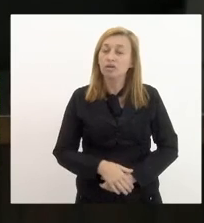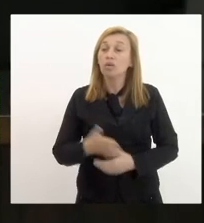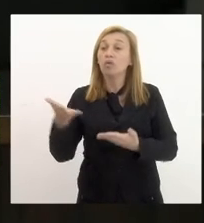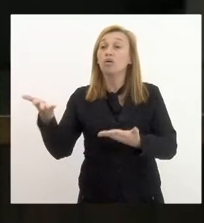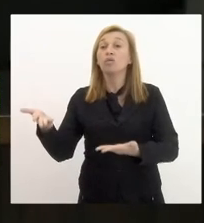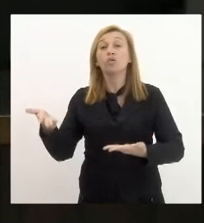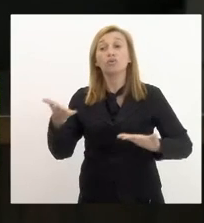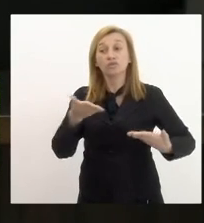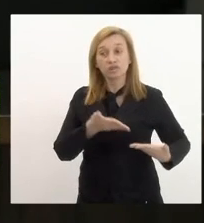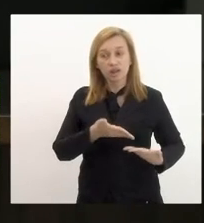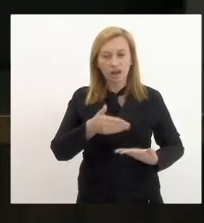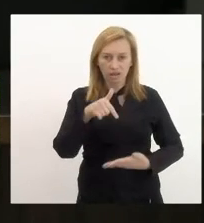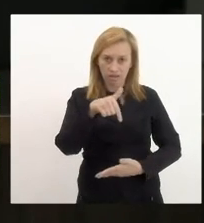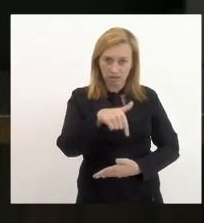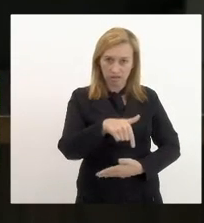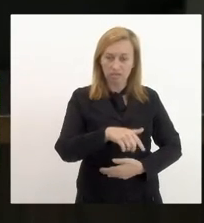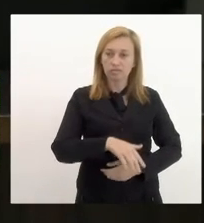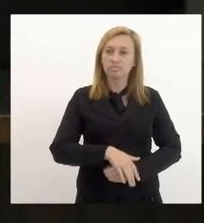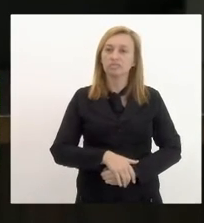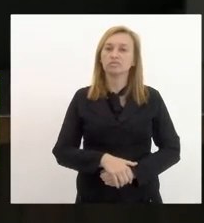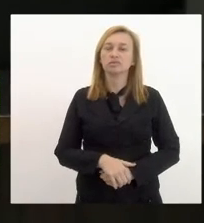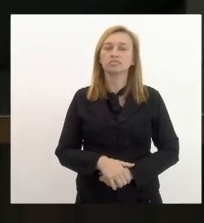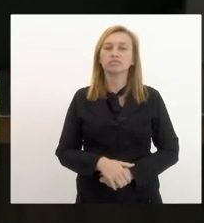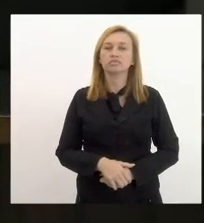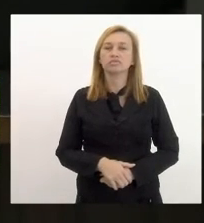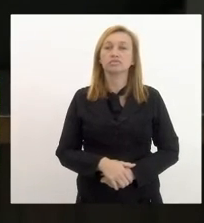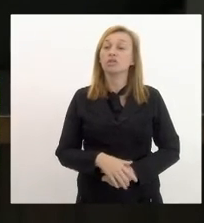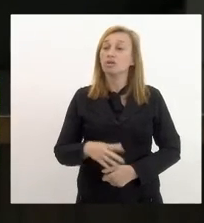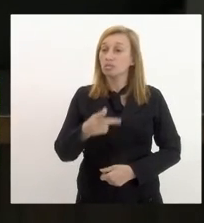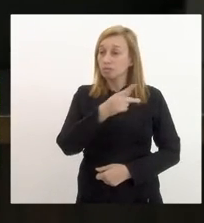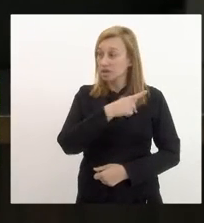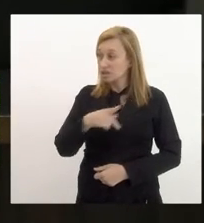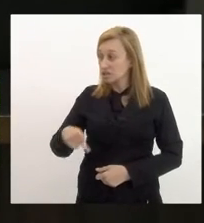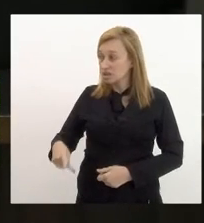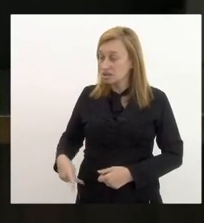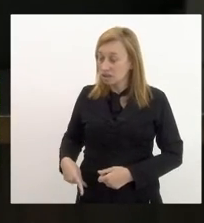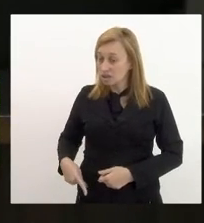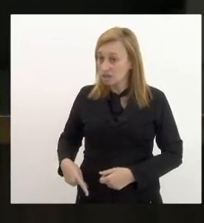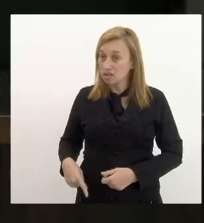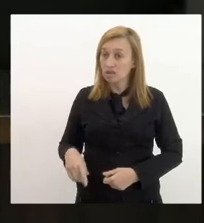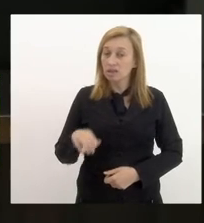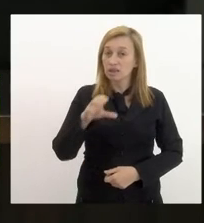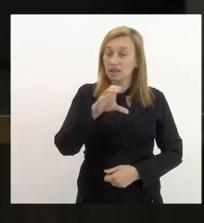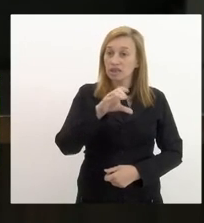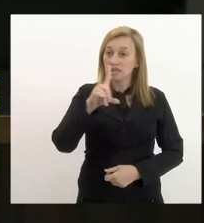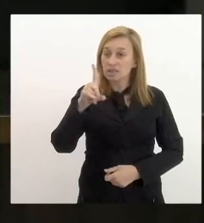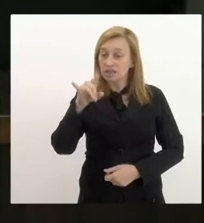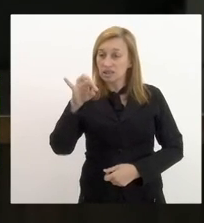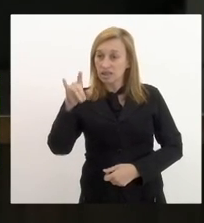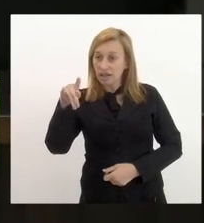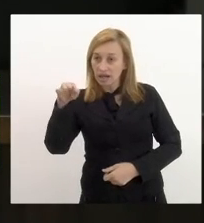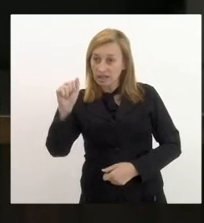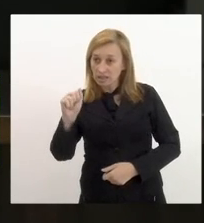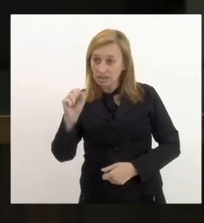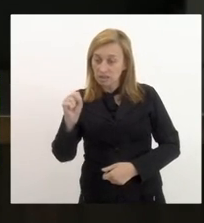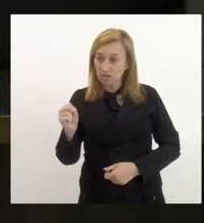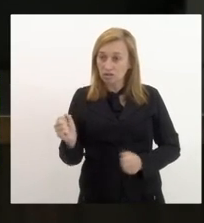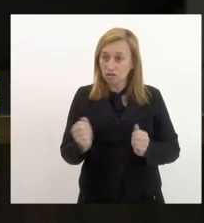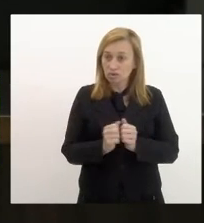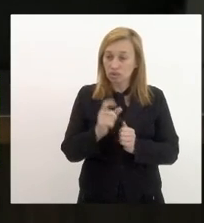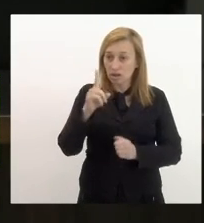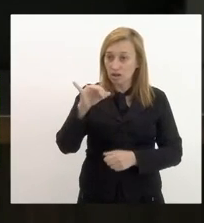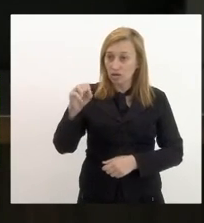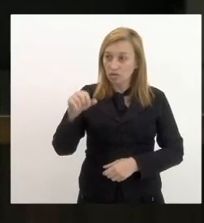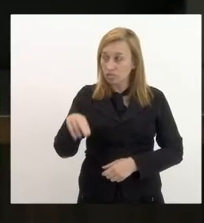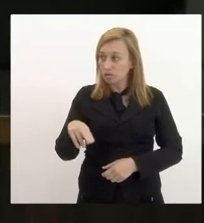convidar aqui o presidente do sindi da Gávea Júnior João